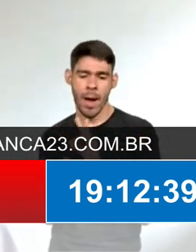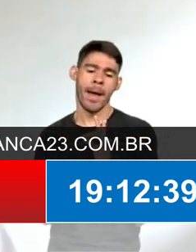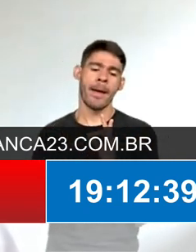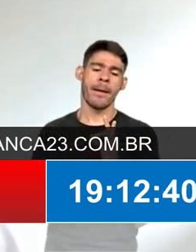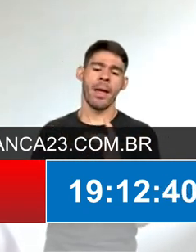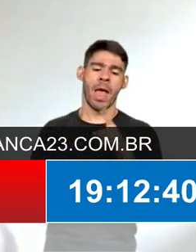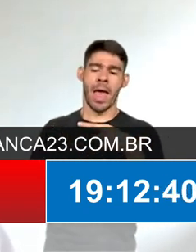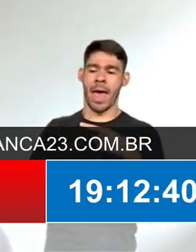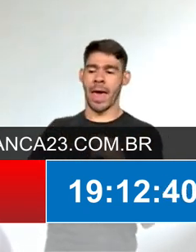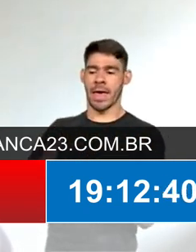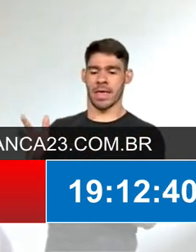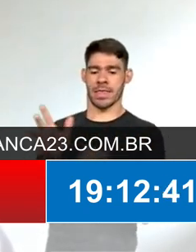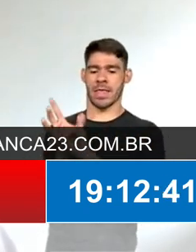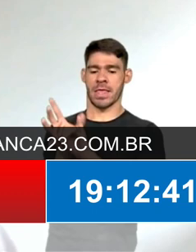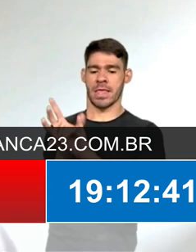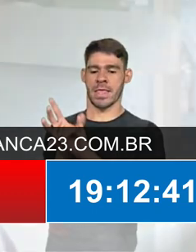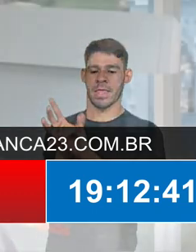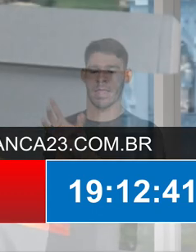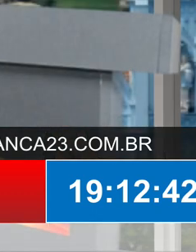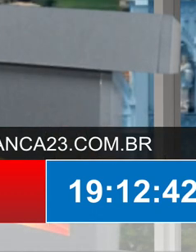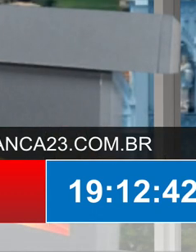ser a identidade dele no mundo digital.